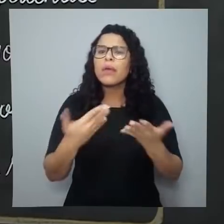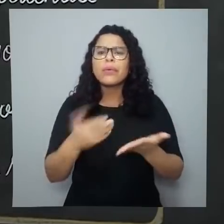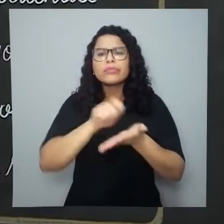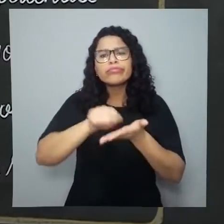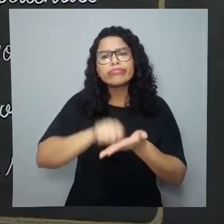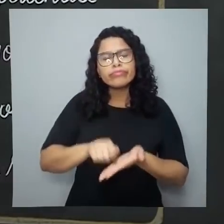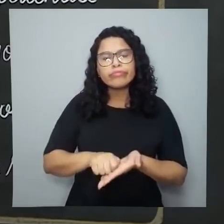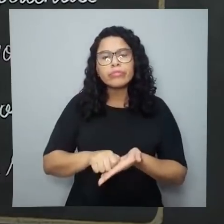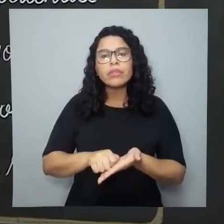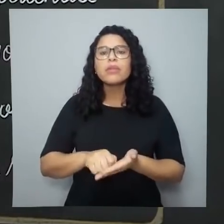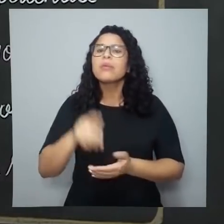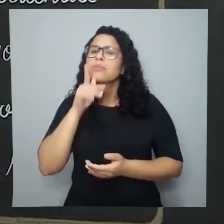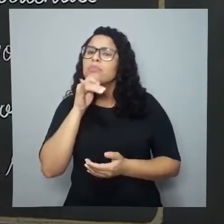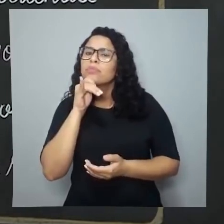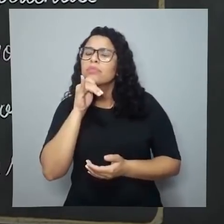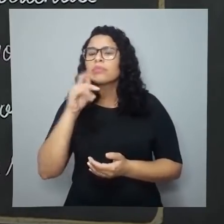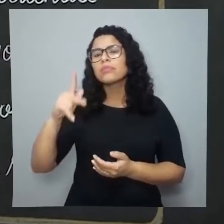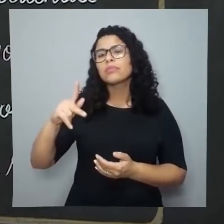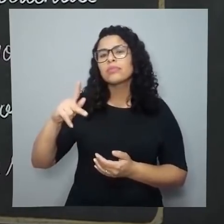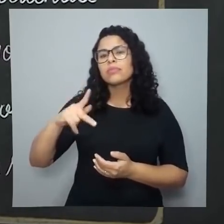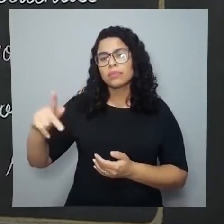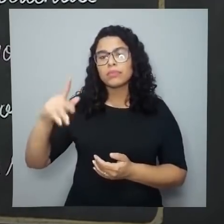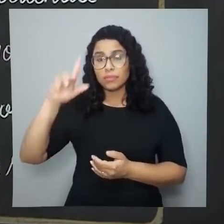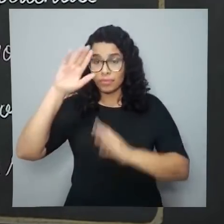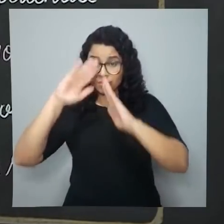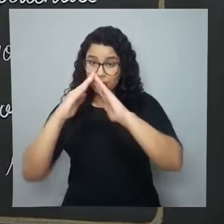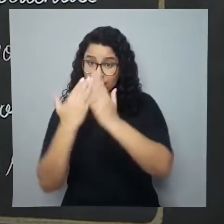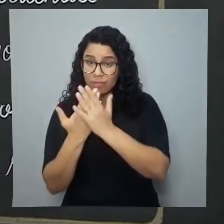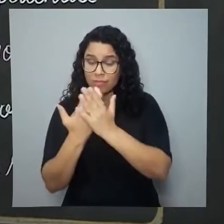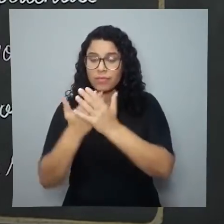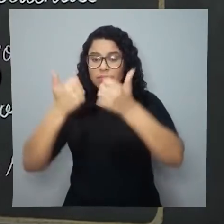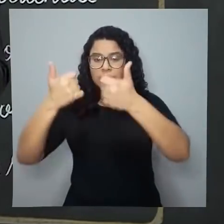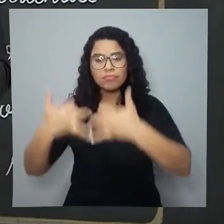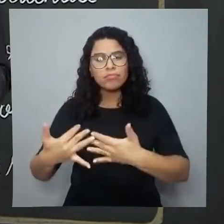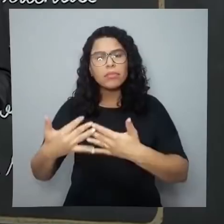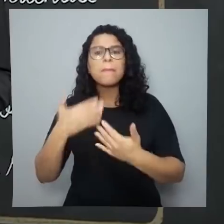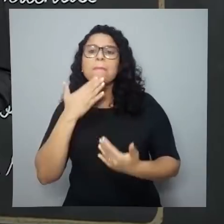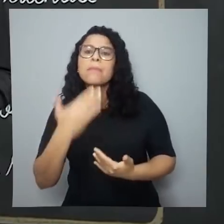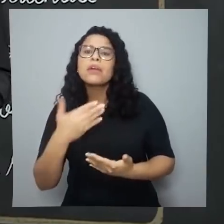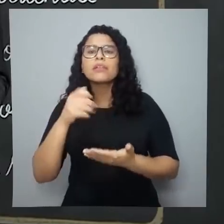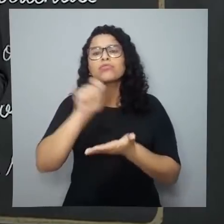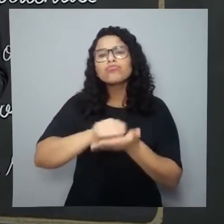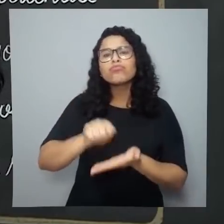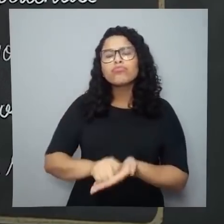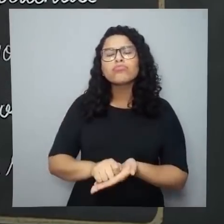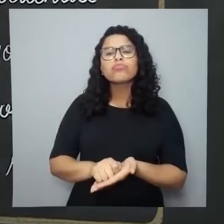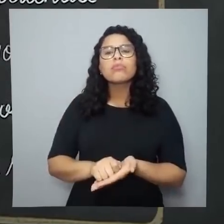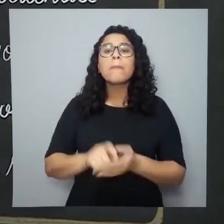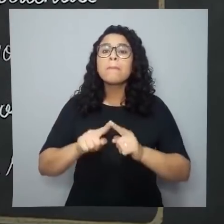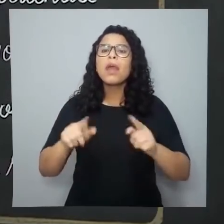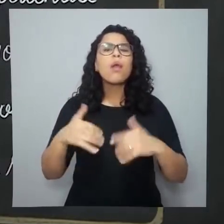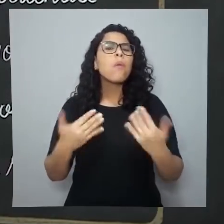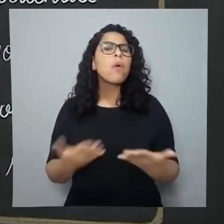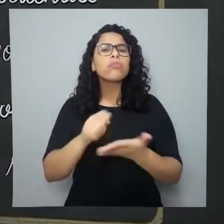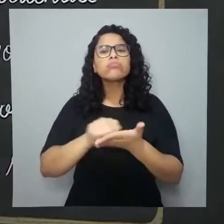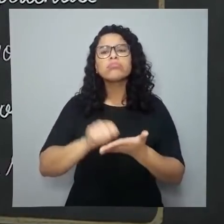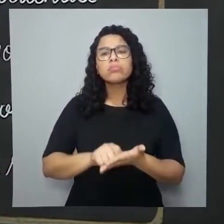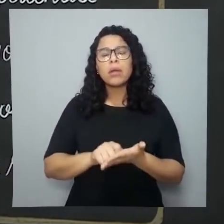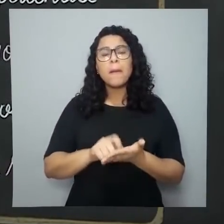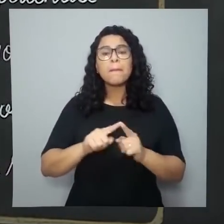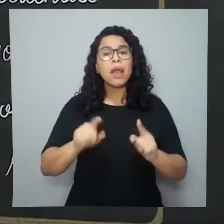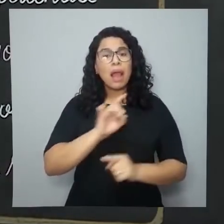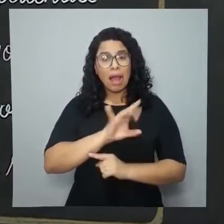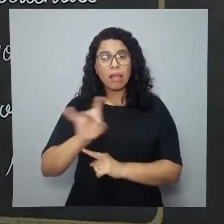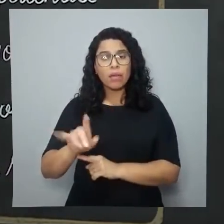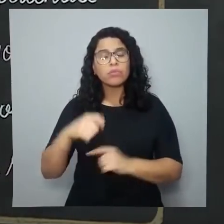um texto, que texto é esse, que gênero é esse? Cada gênero tem uma característica especial, tem uma propriedade particular. E hoje a gente